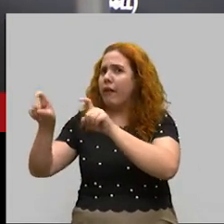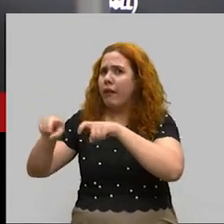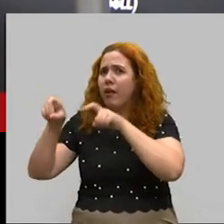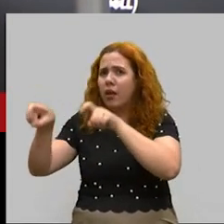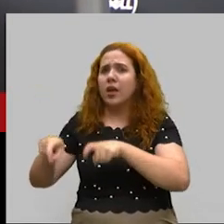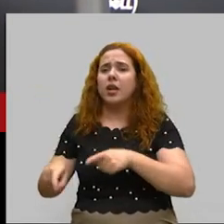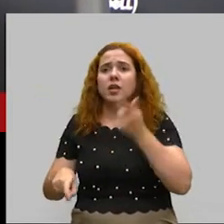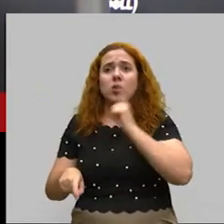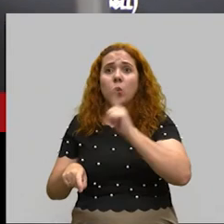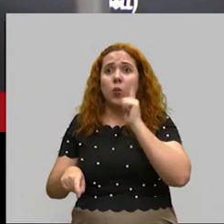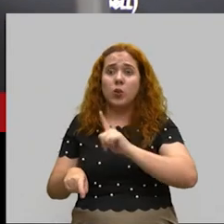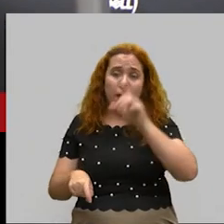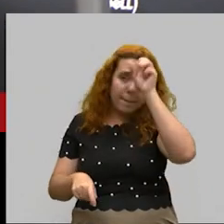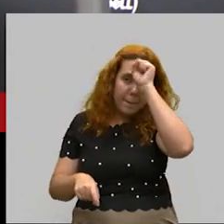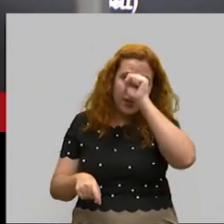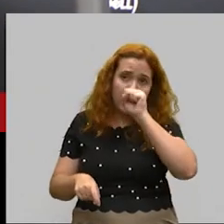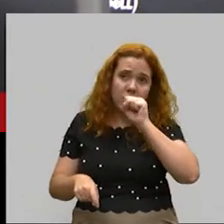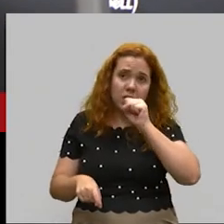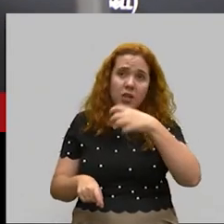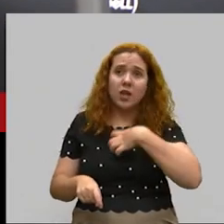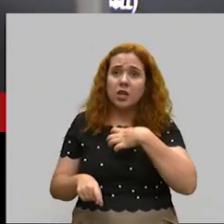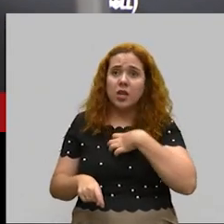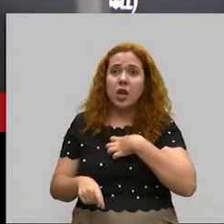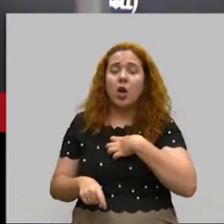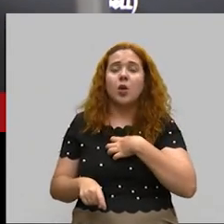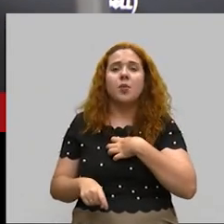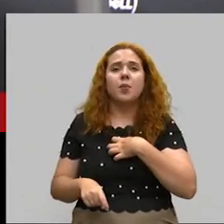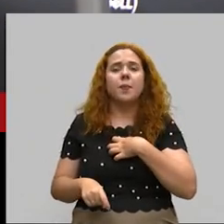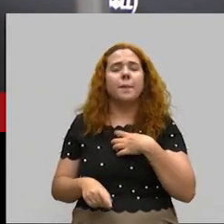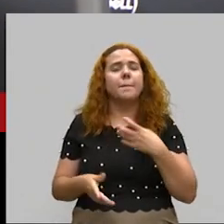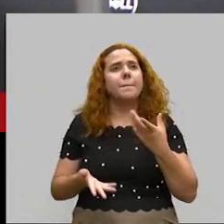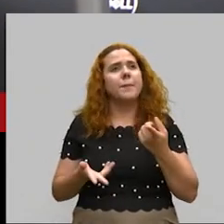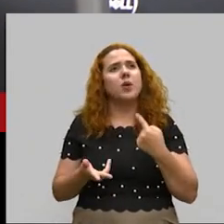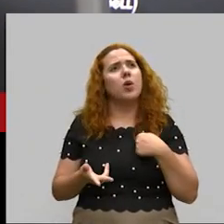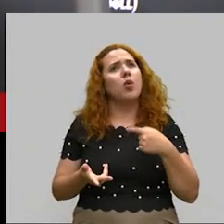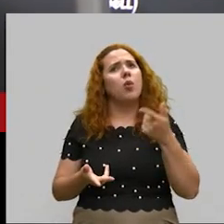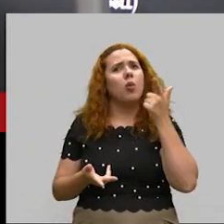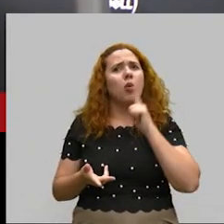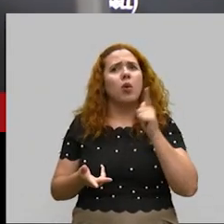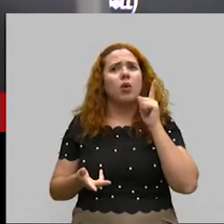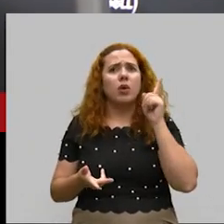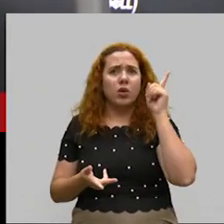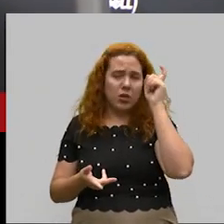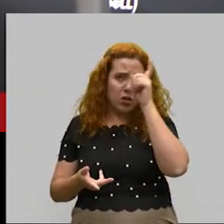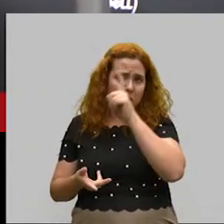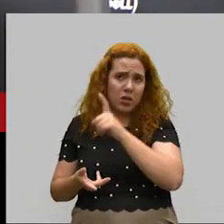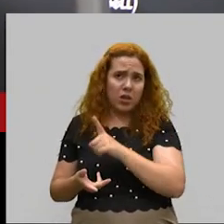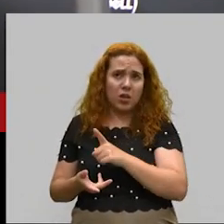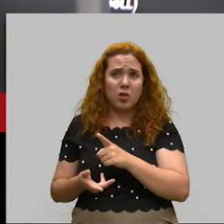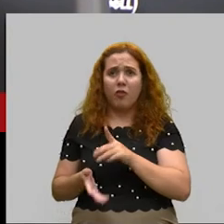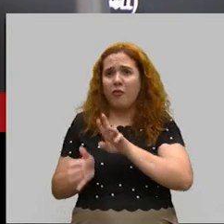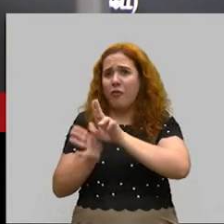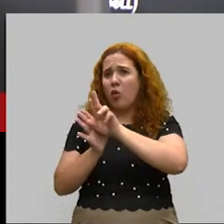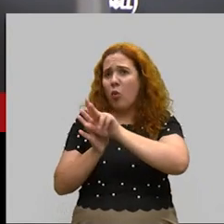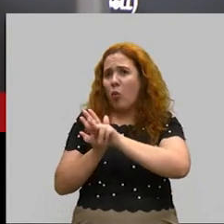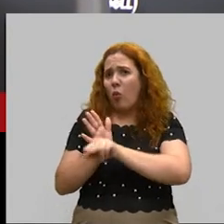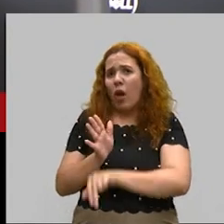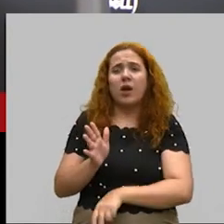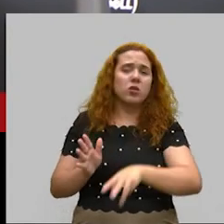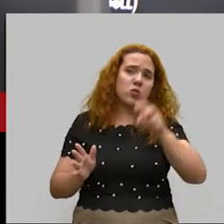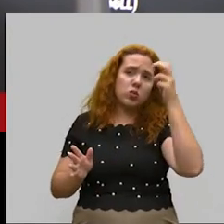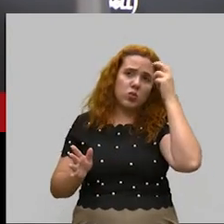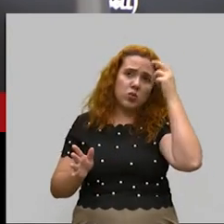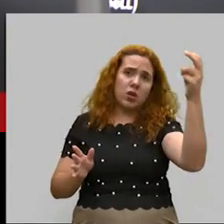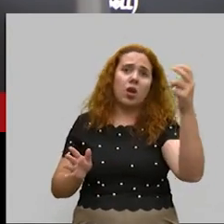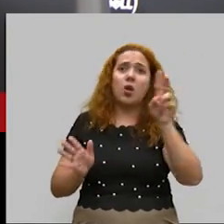Saber dito como científico né foi também um desafio Porque eu sou uma pessoa da Inter interculturalidade eu sou uma pessoa da